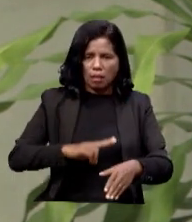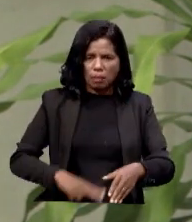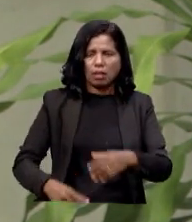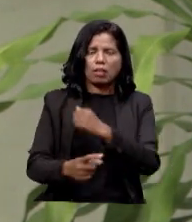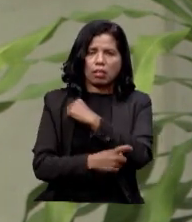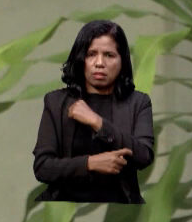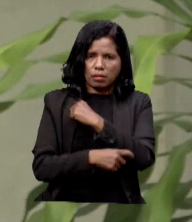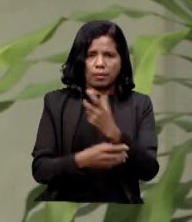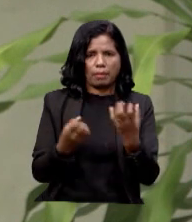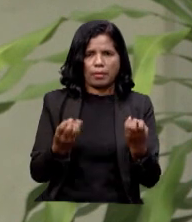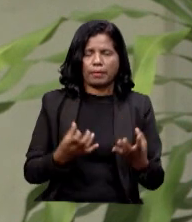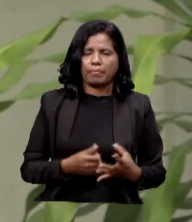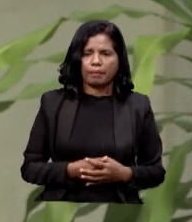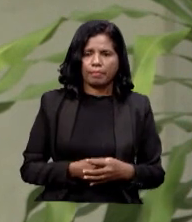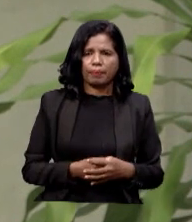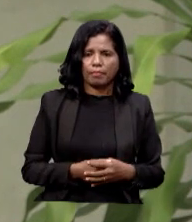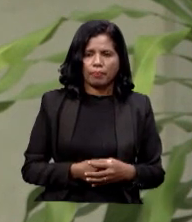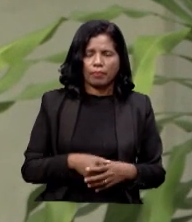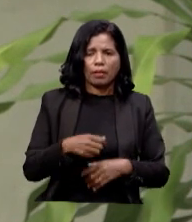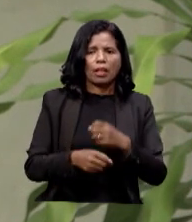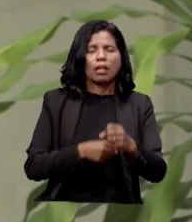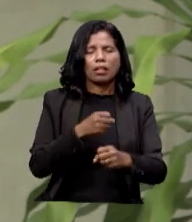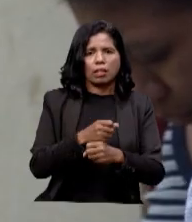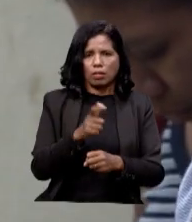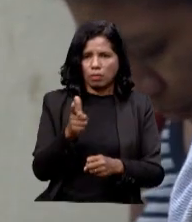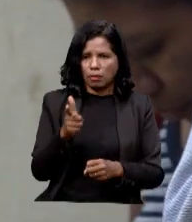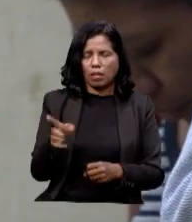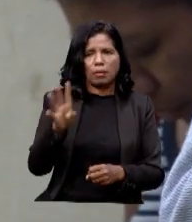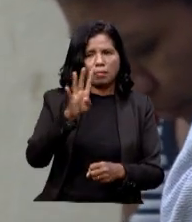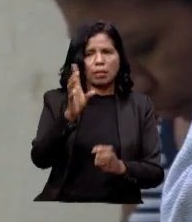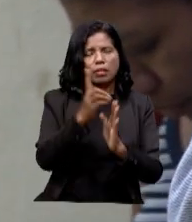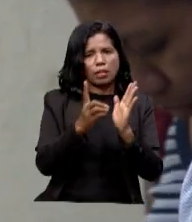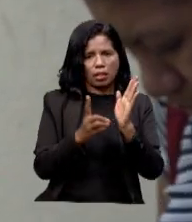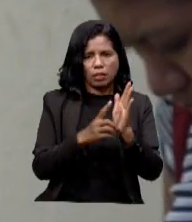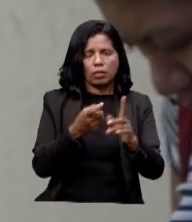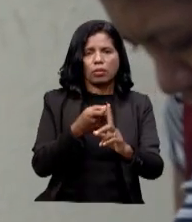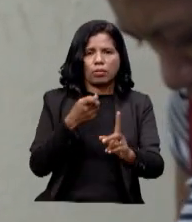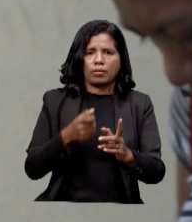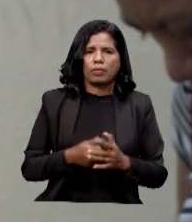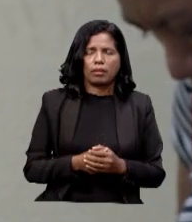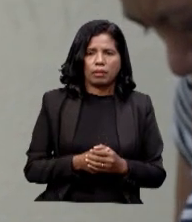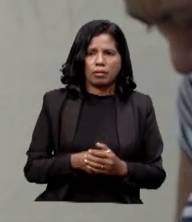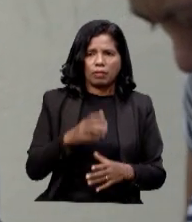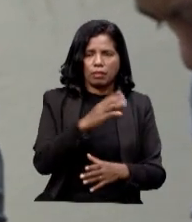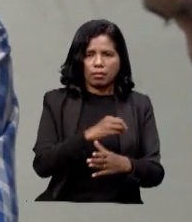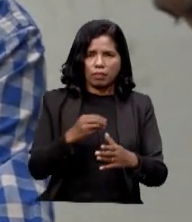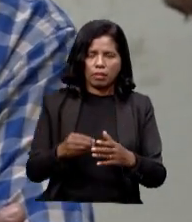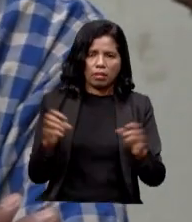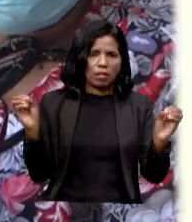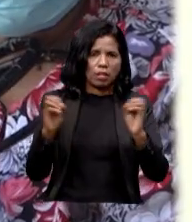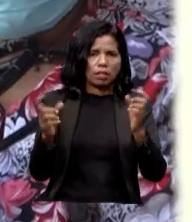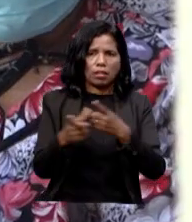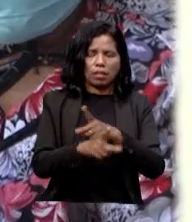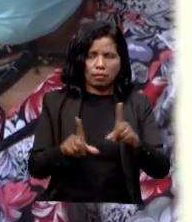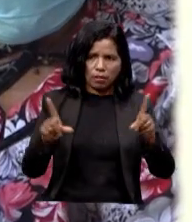dado. Durante a rua Nulo Recinhato em Lara, dado se reta em torturação, tratamento desumano, não reta em liberdade,